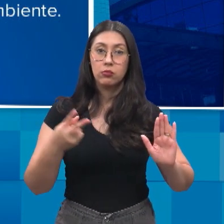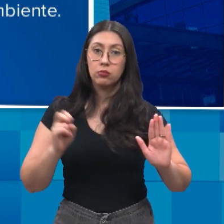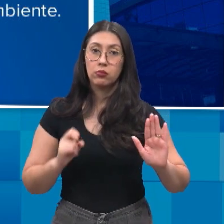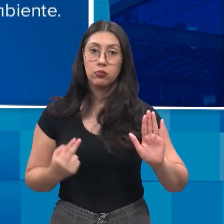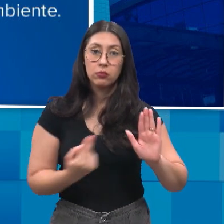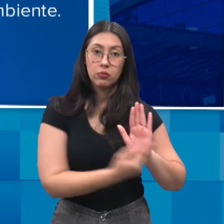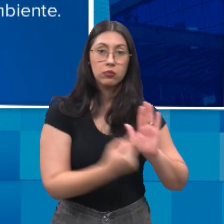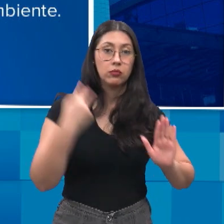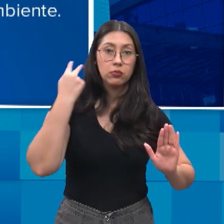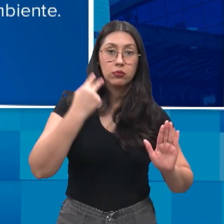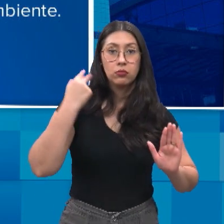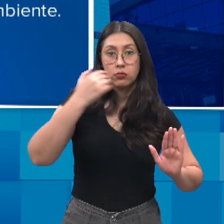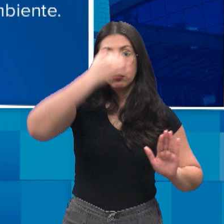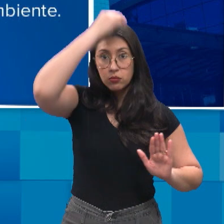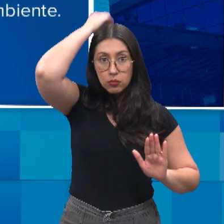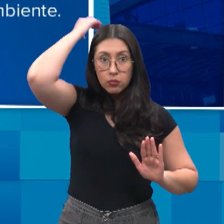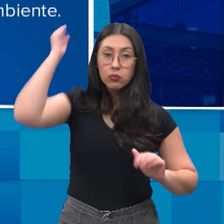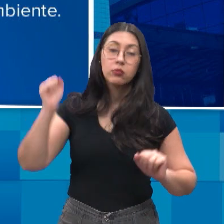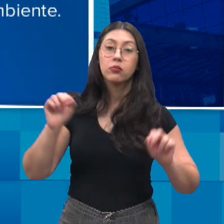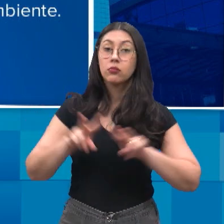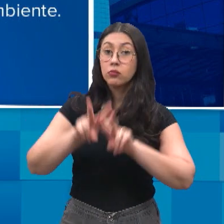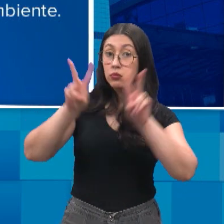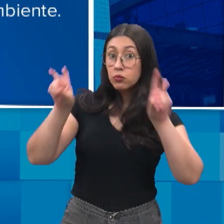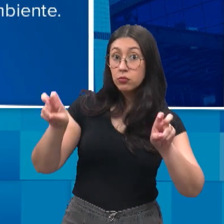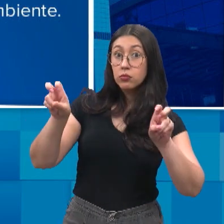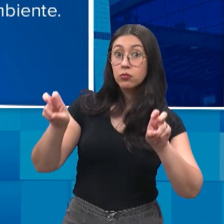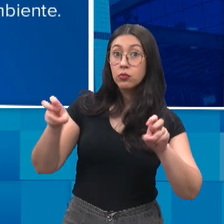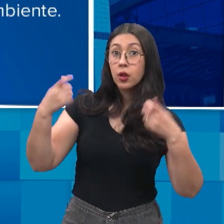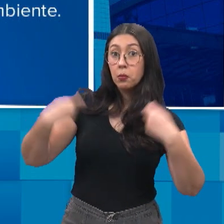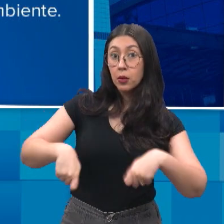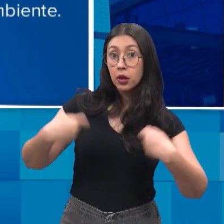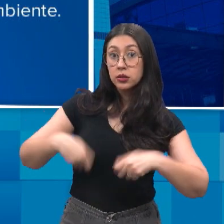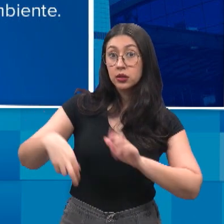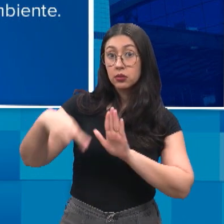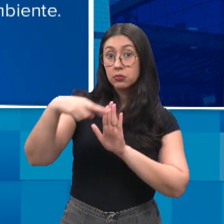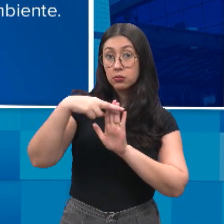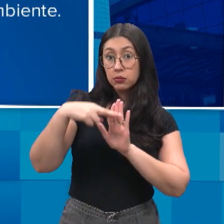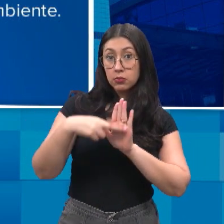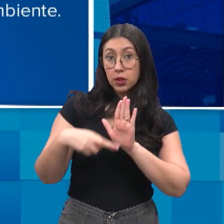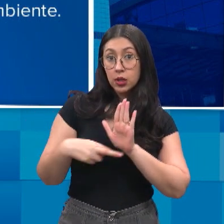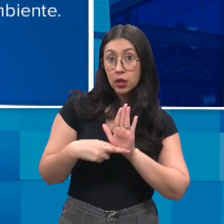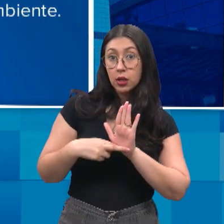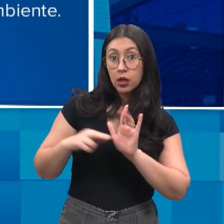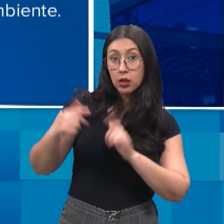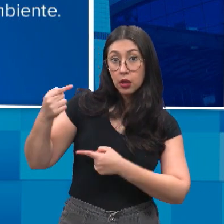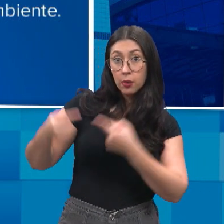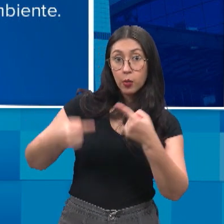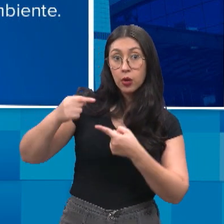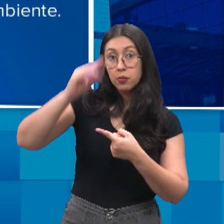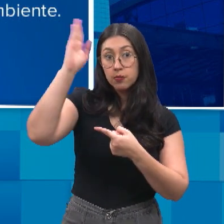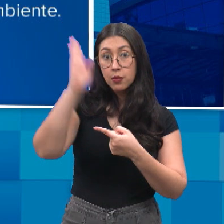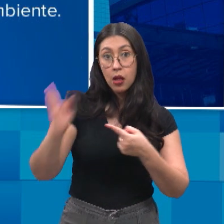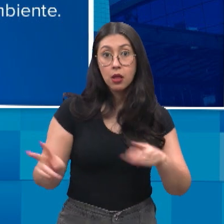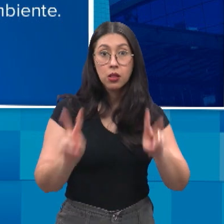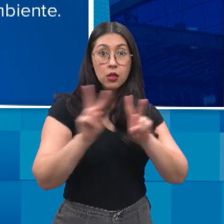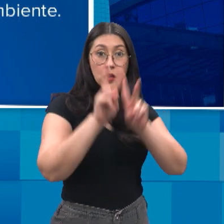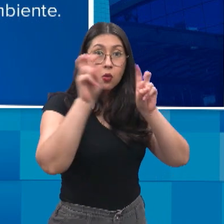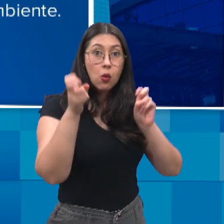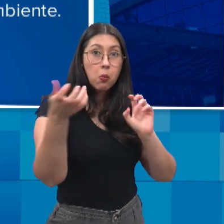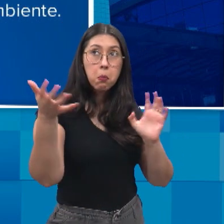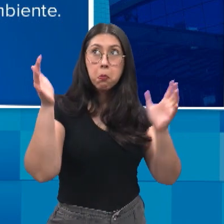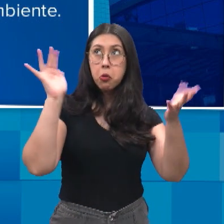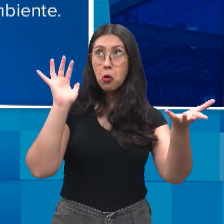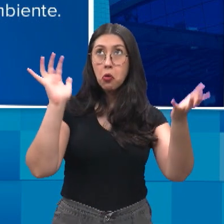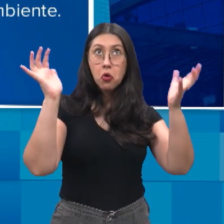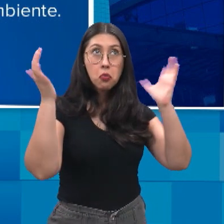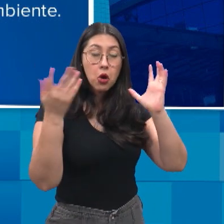Abranches. Dispõe sobre a incorporação de diretrizes da política nacional sobre mudança do clima no âmbito do município de